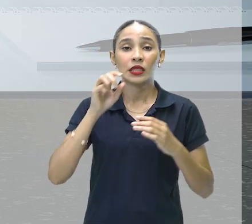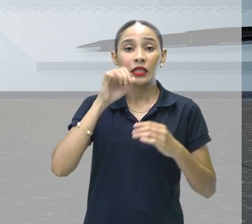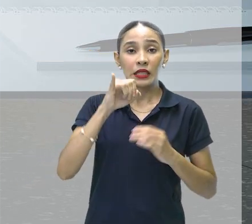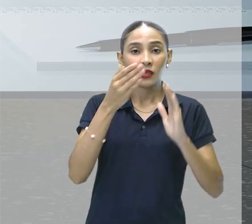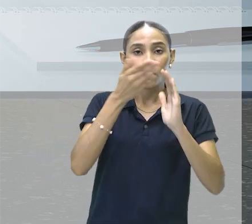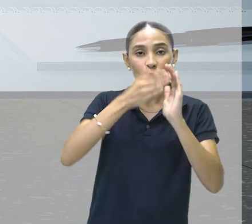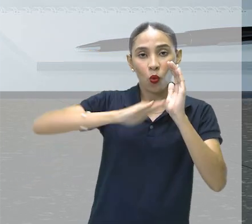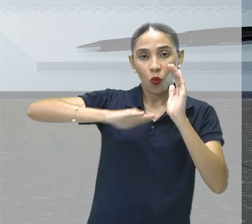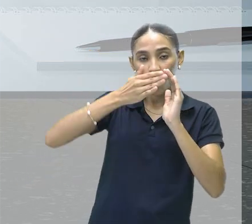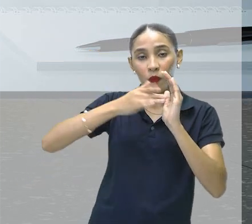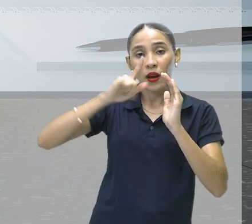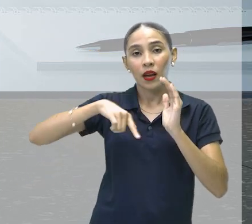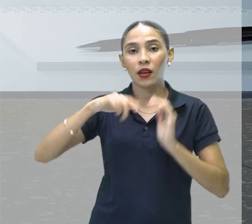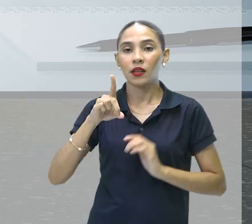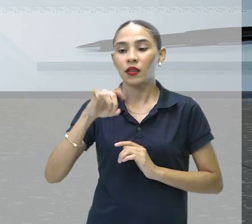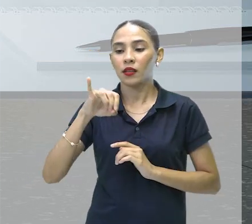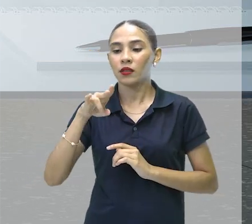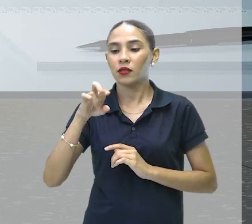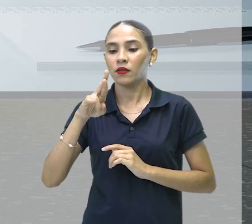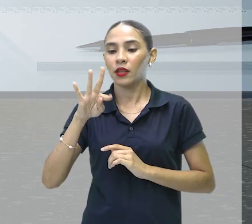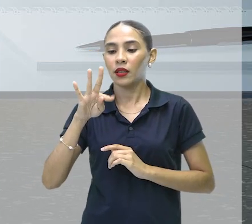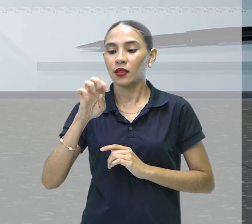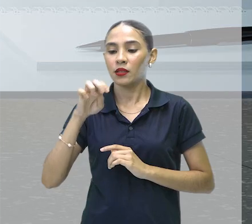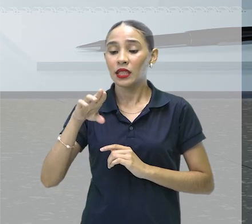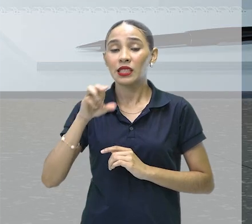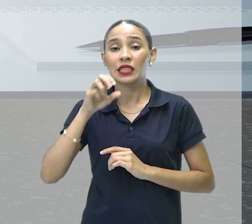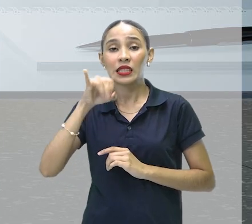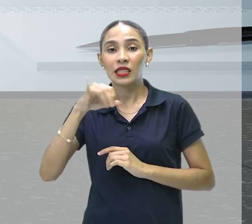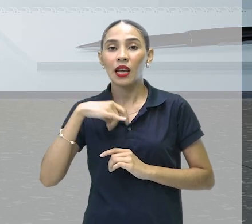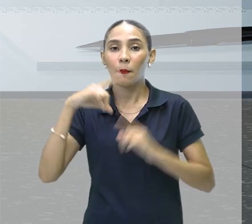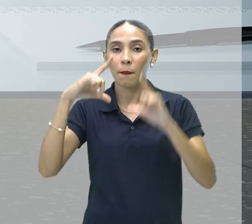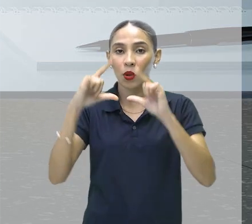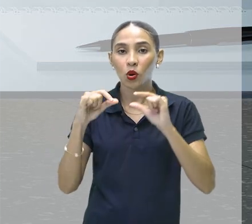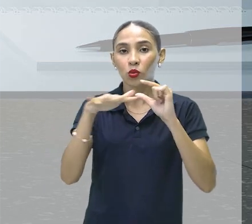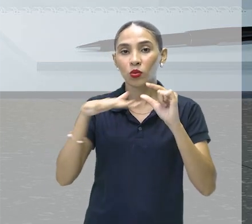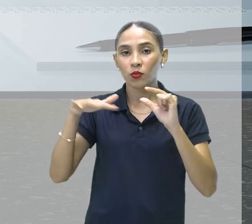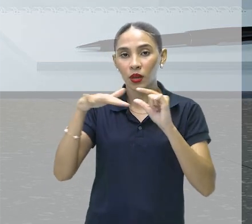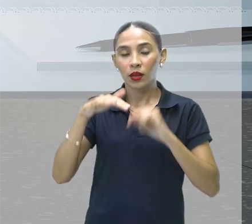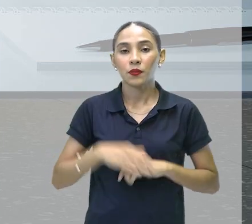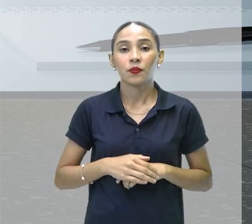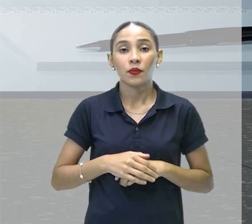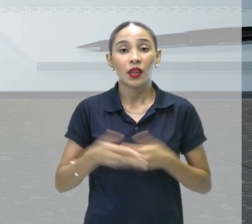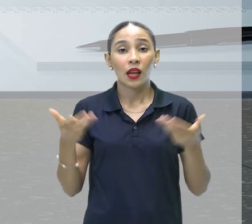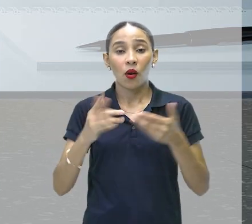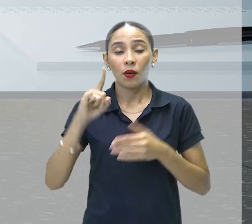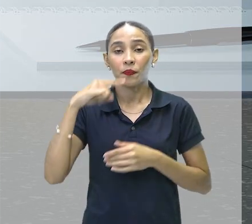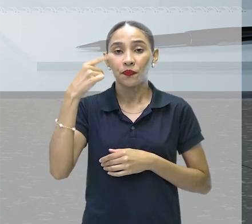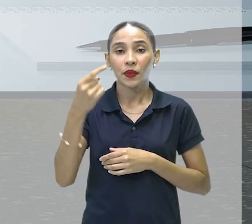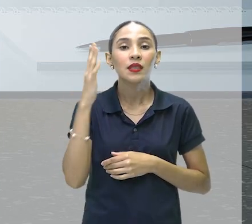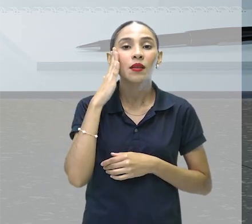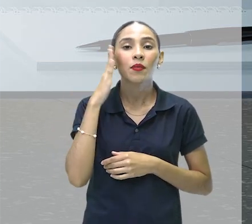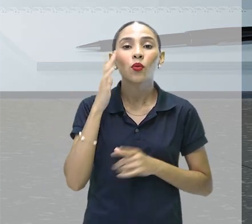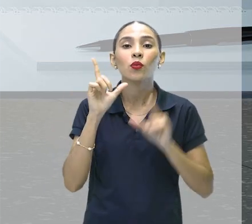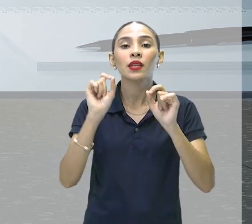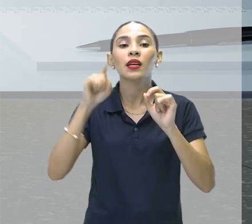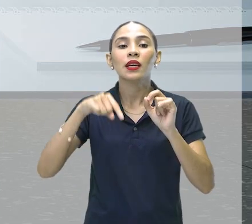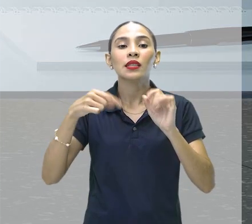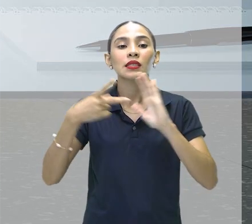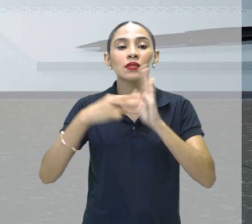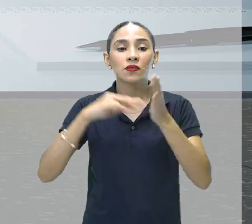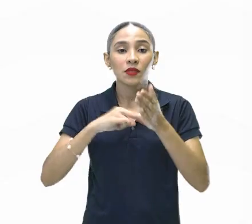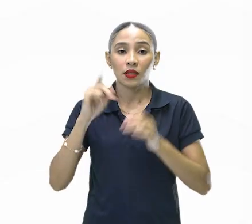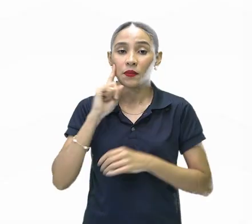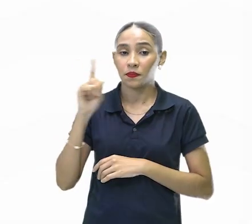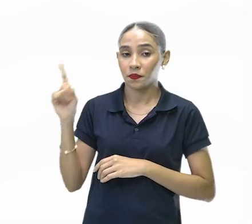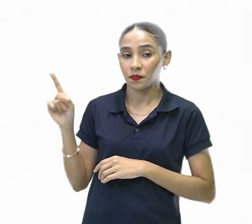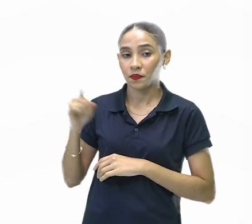são divergentes. Mas isso é quando o índice de refração do meio é menor do que o da lente, tá? Agora sim, vamos lá saber o que é o